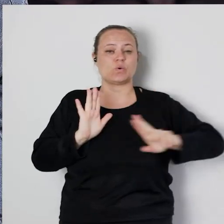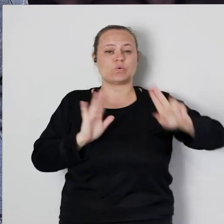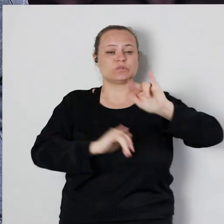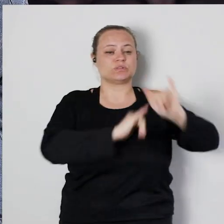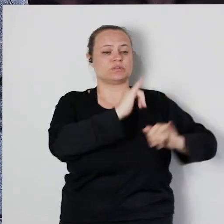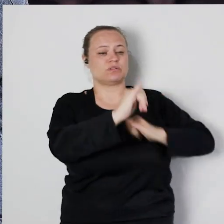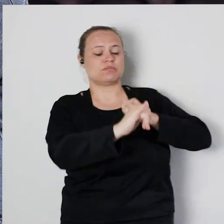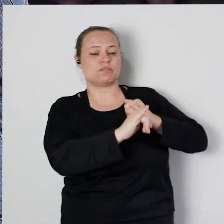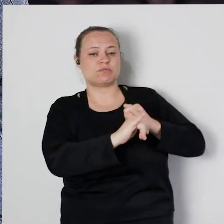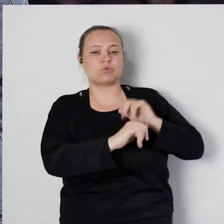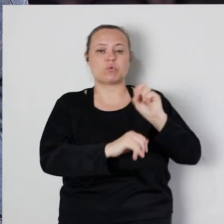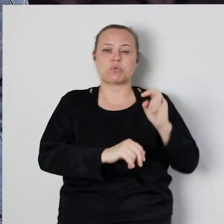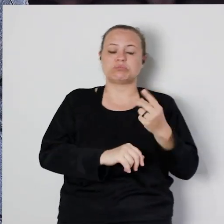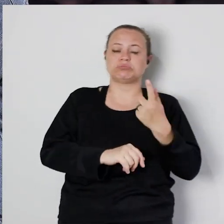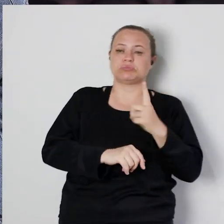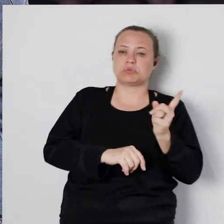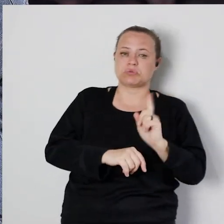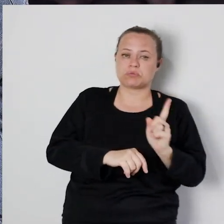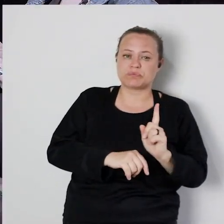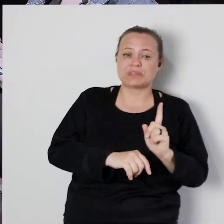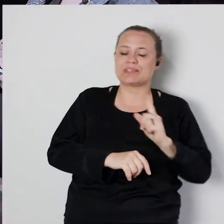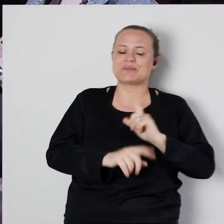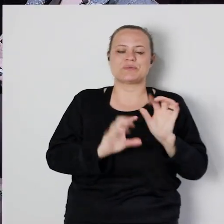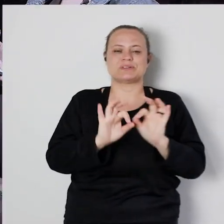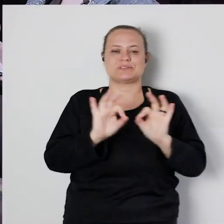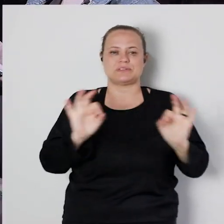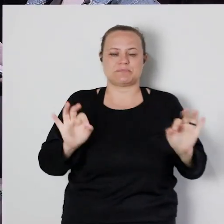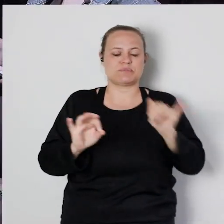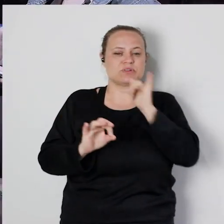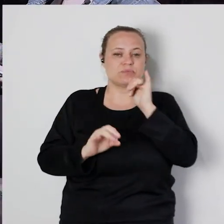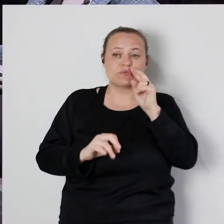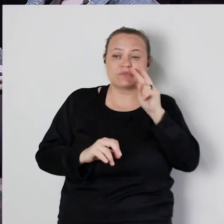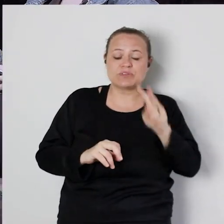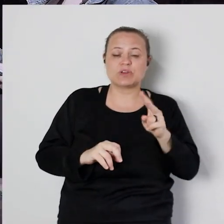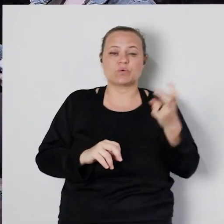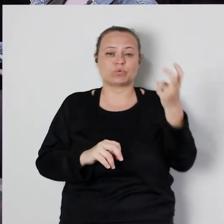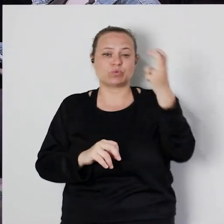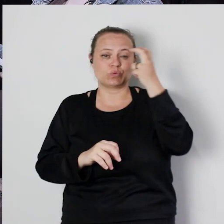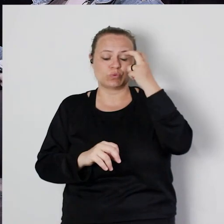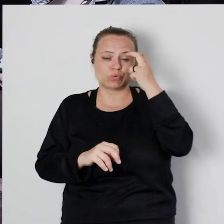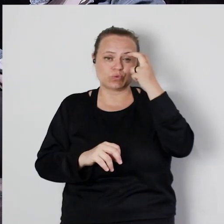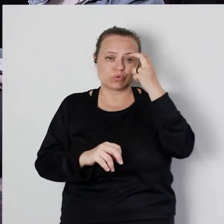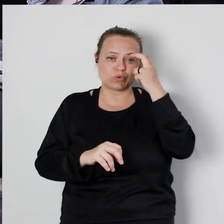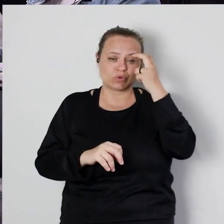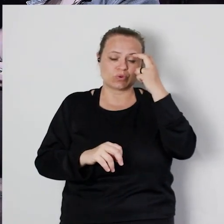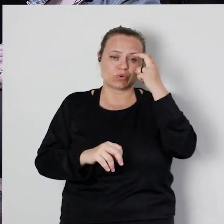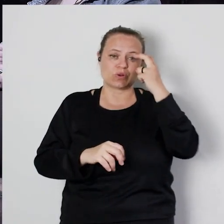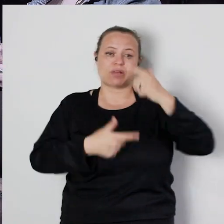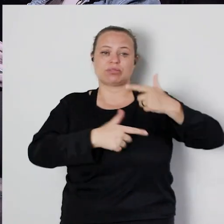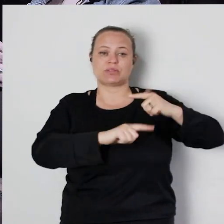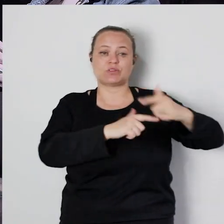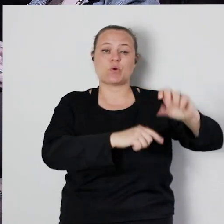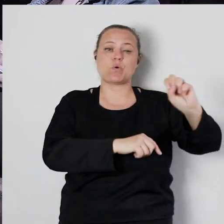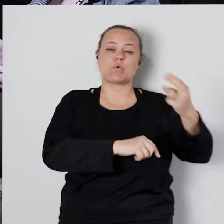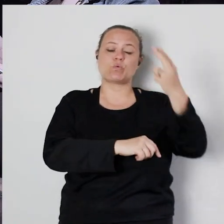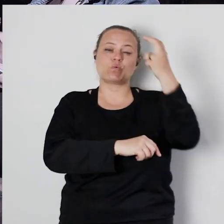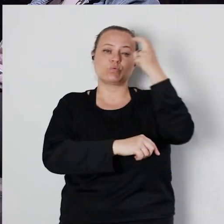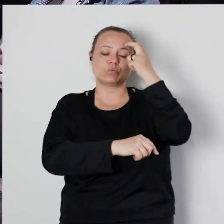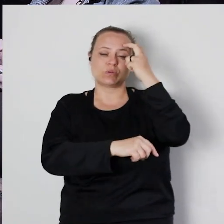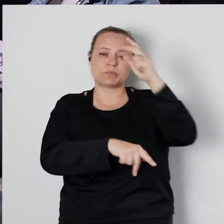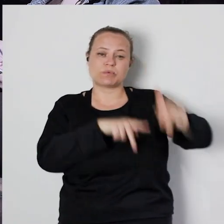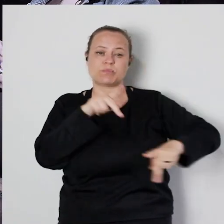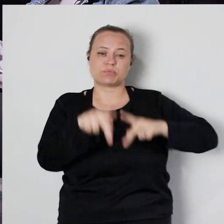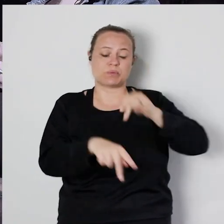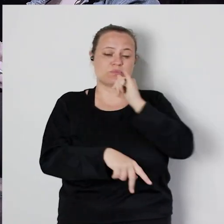com o Estado, por meio de projetos, se usa uma plataforma digital, isso também não é simples quando eu vou ver